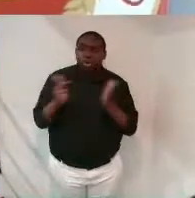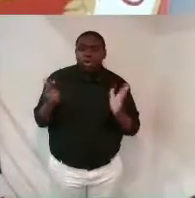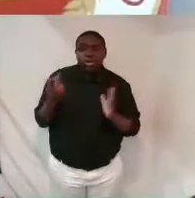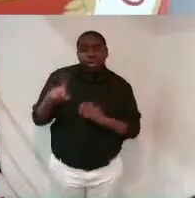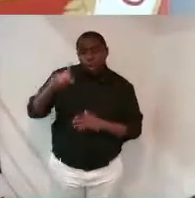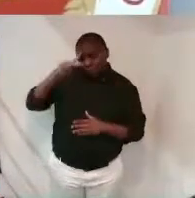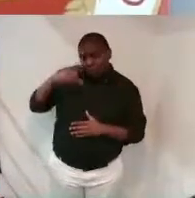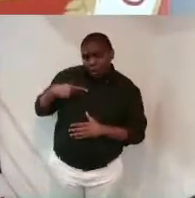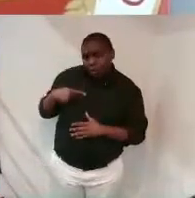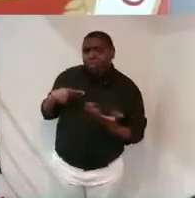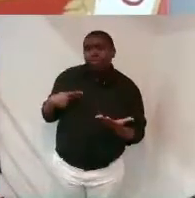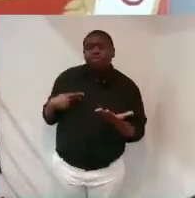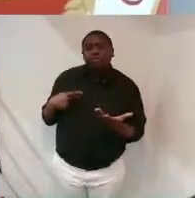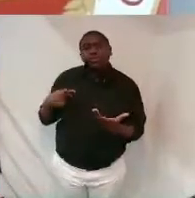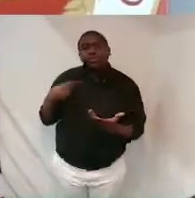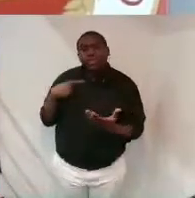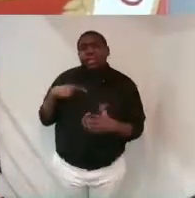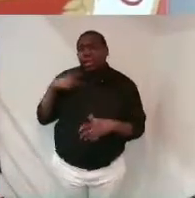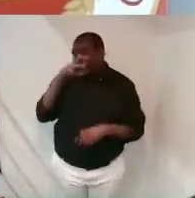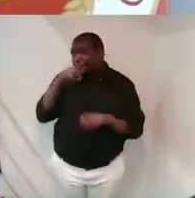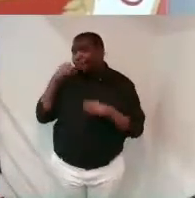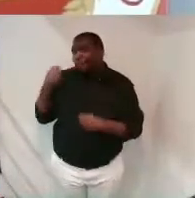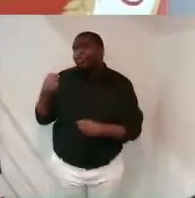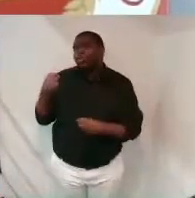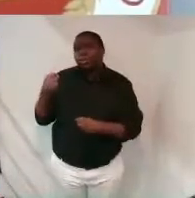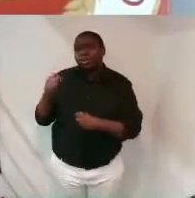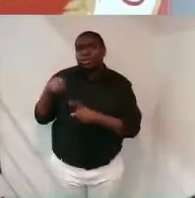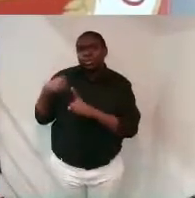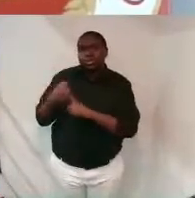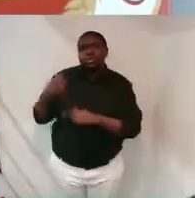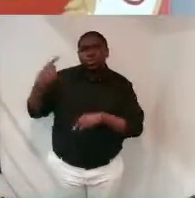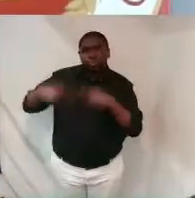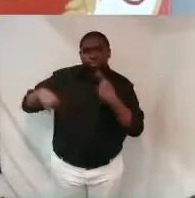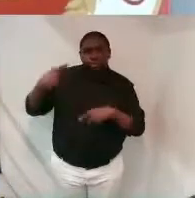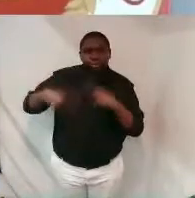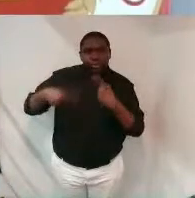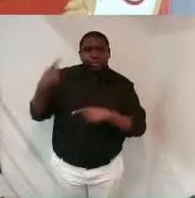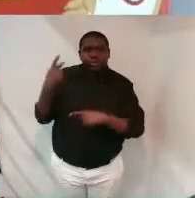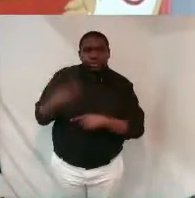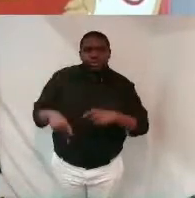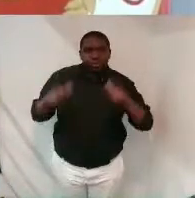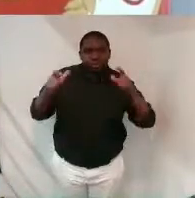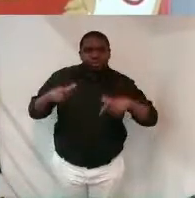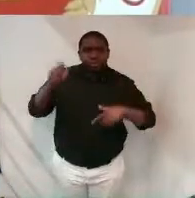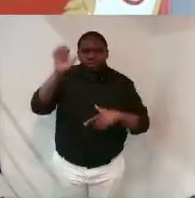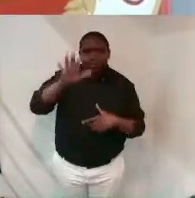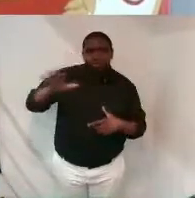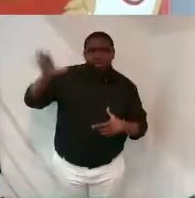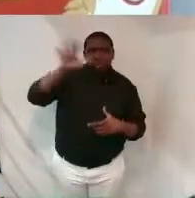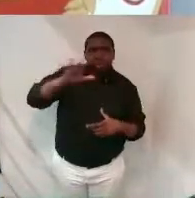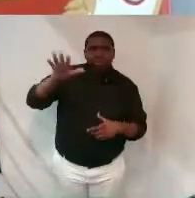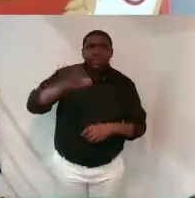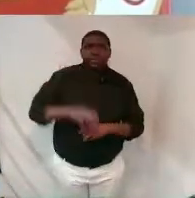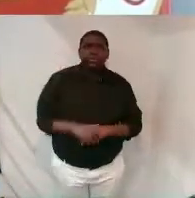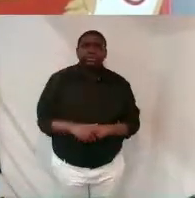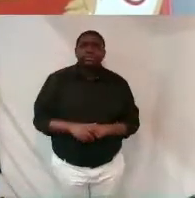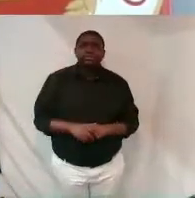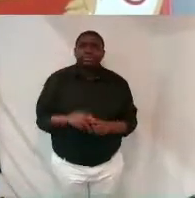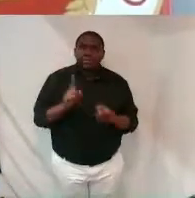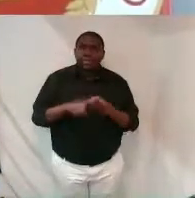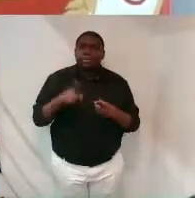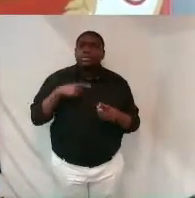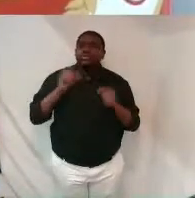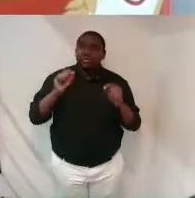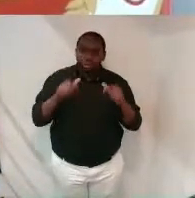um grande poder sociopolítico em terras europeias. E enfrentaram os mesmos problemas que